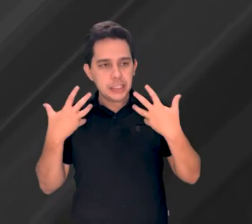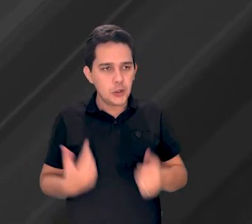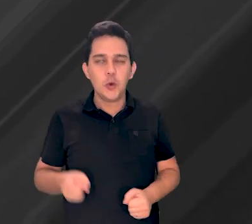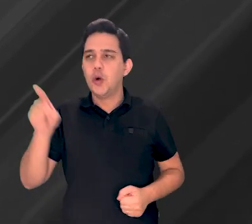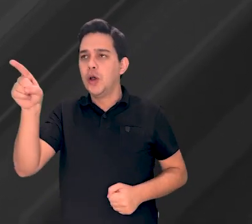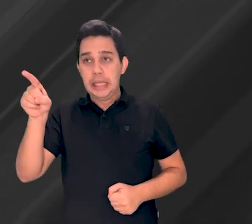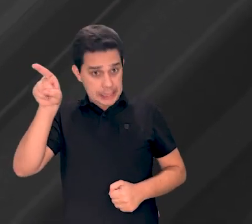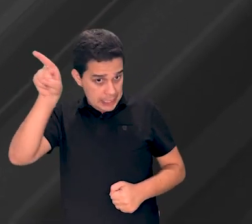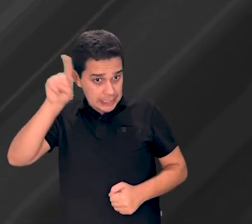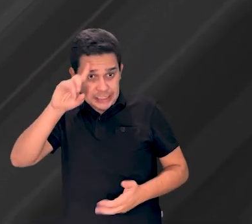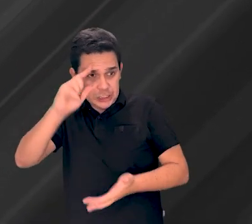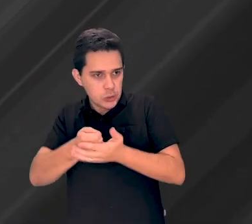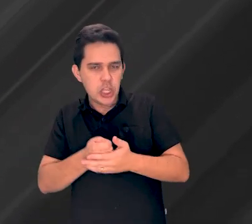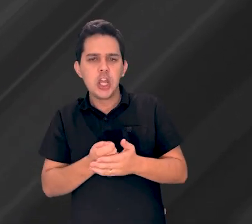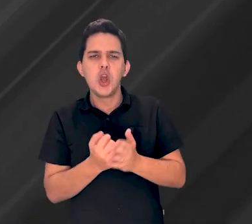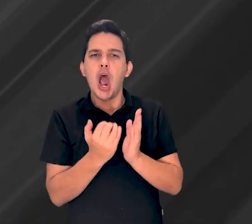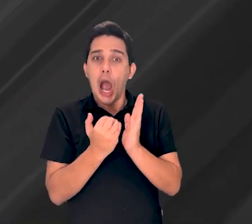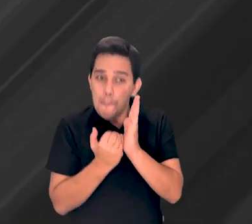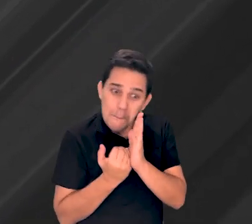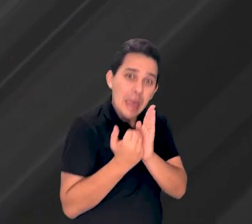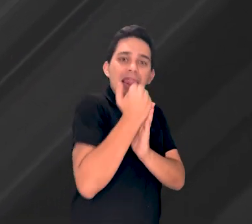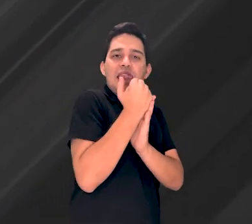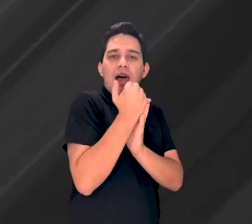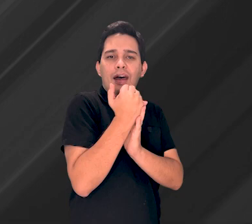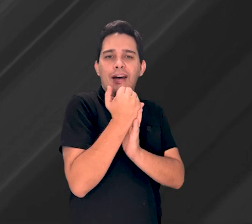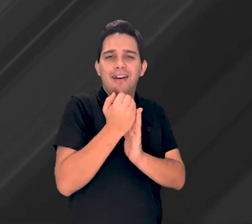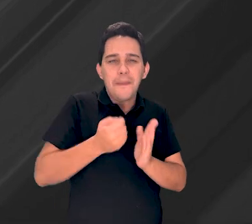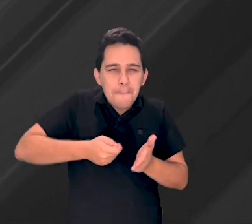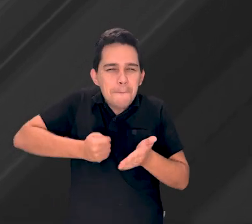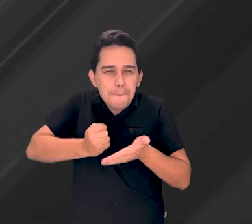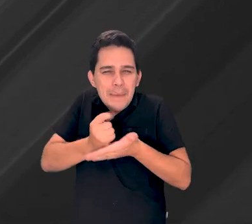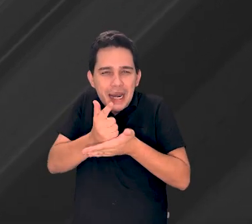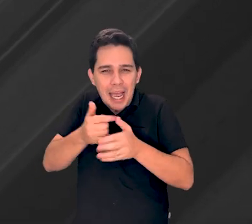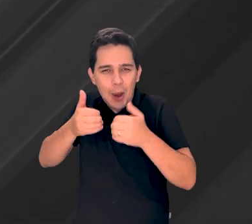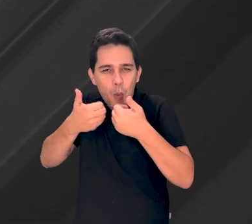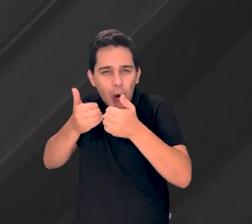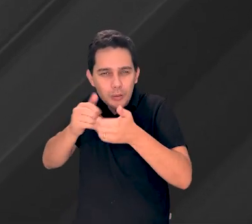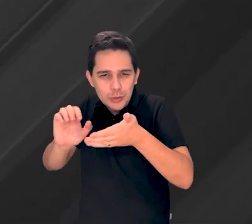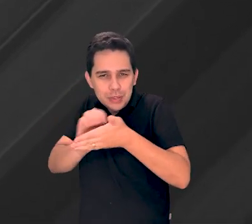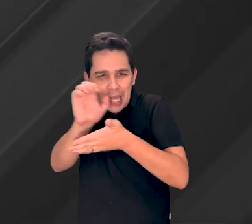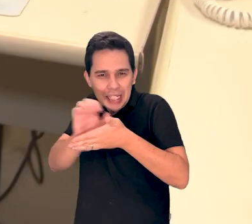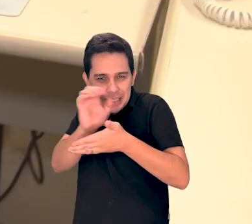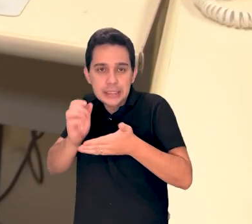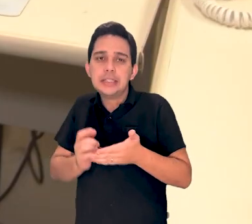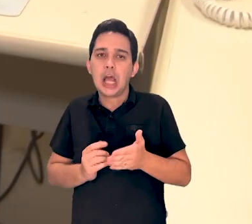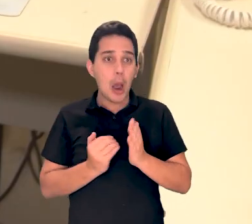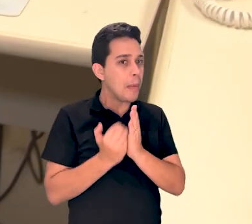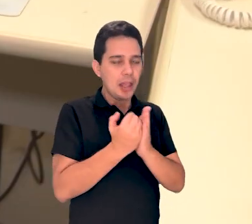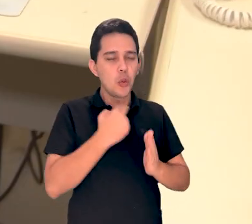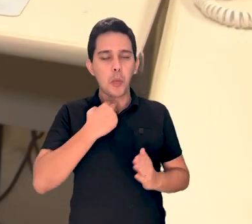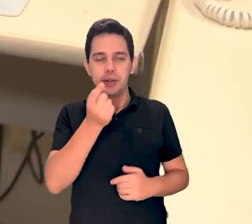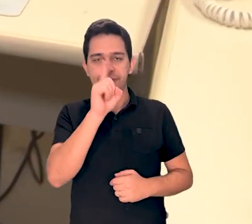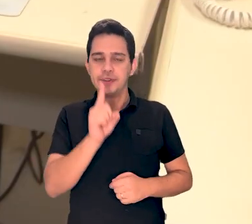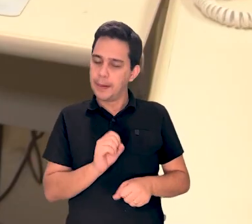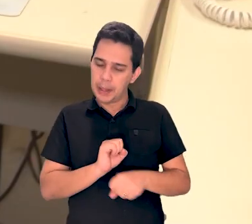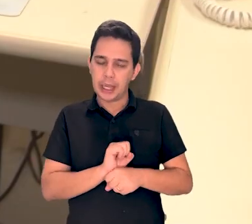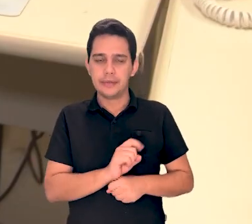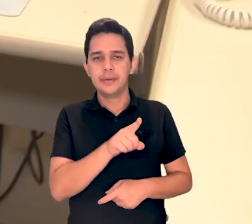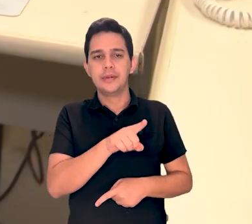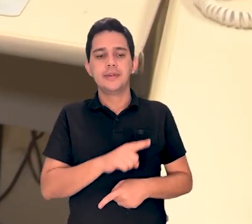foi por um empregado novo reajuste antes de ir se ultimado processo de revisão tarifária